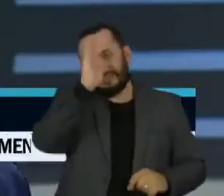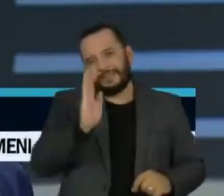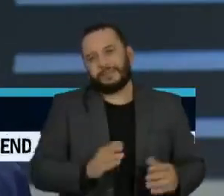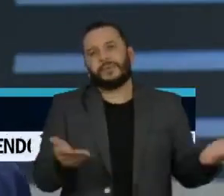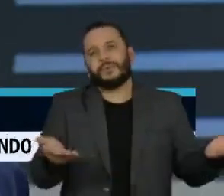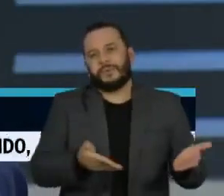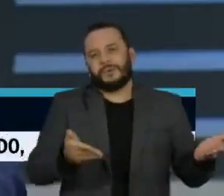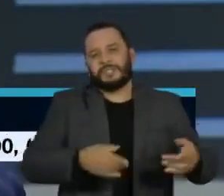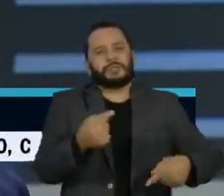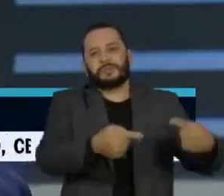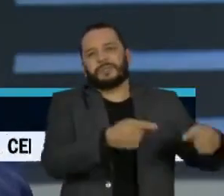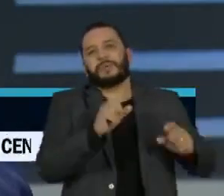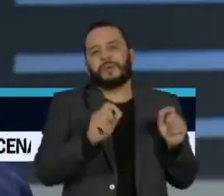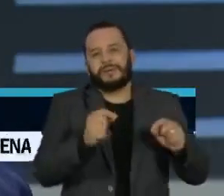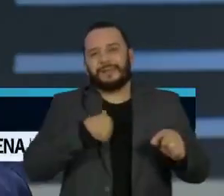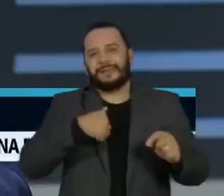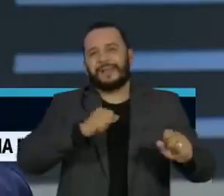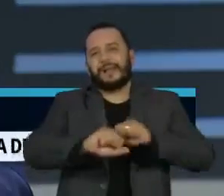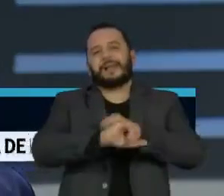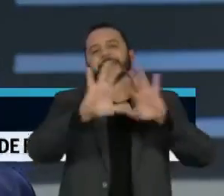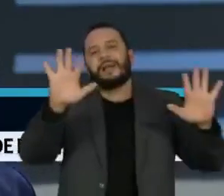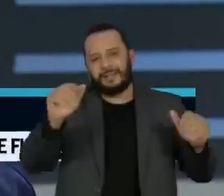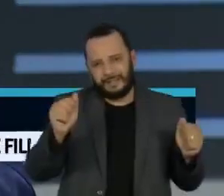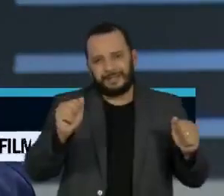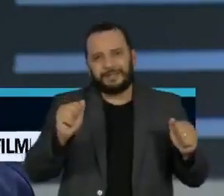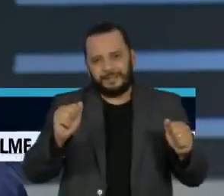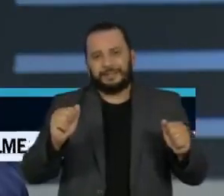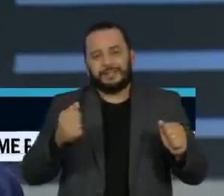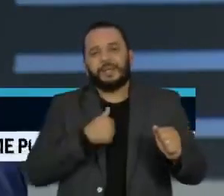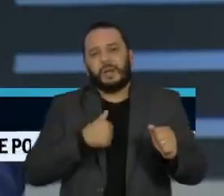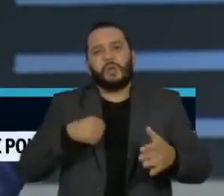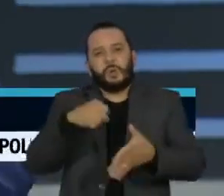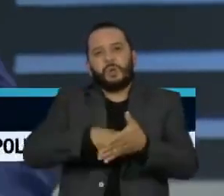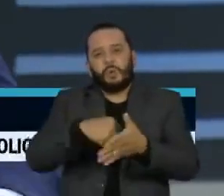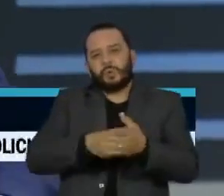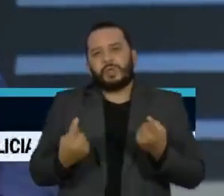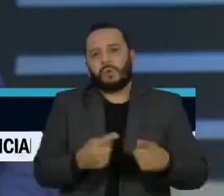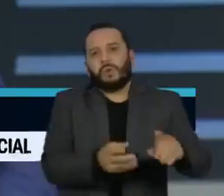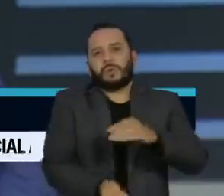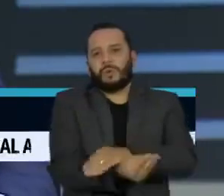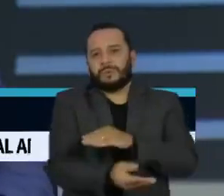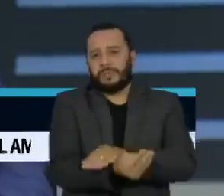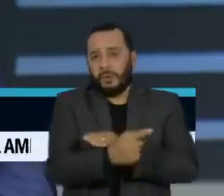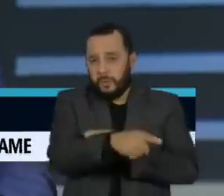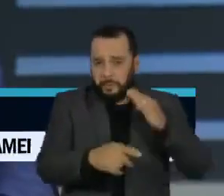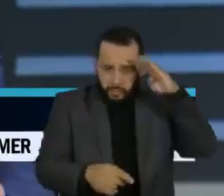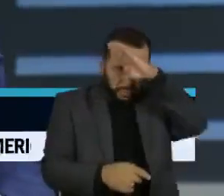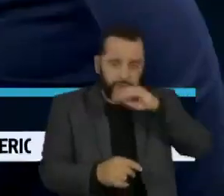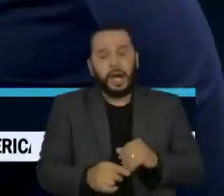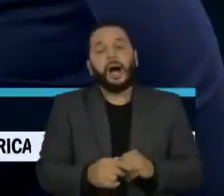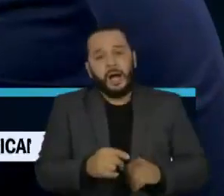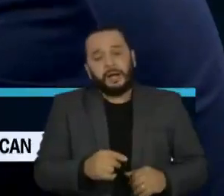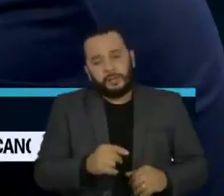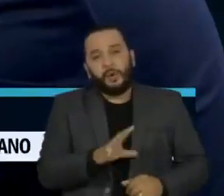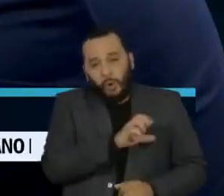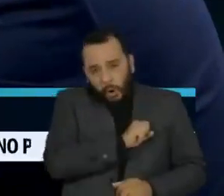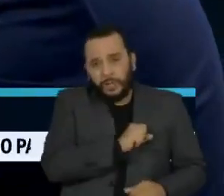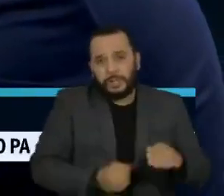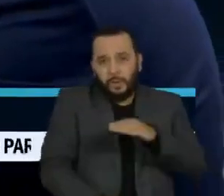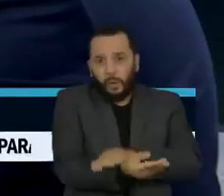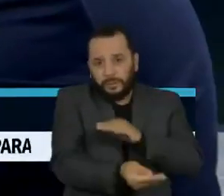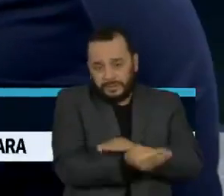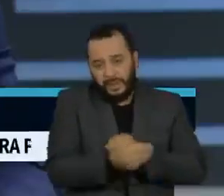Brasil hoje que a questão da Transparência né da luta contra a corrupção bolsonaro está do lado da corrupção né Ele é produto da